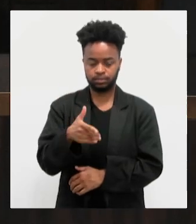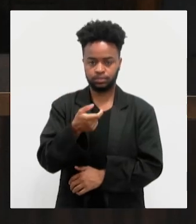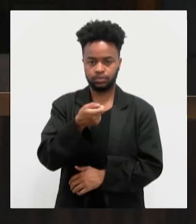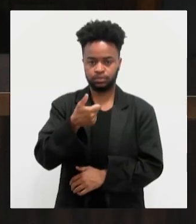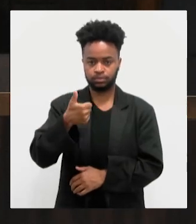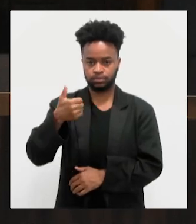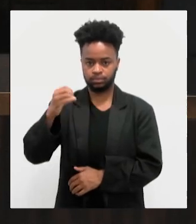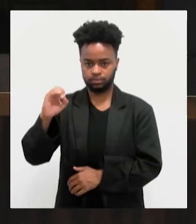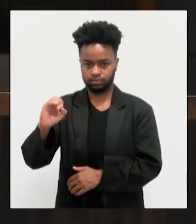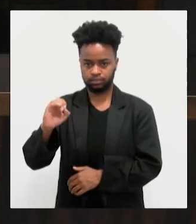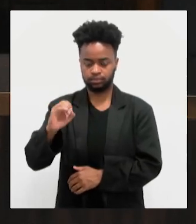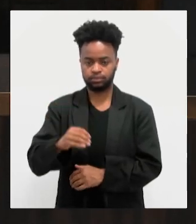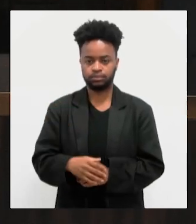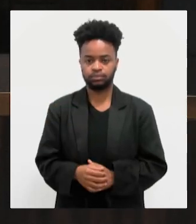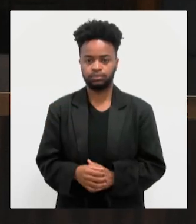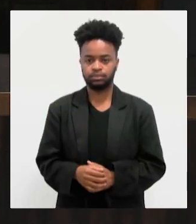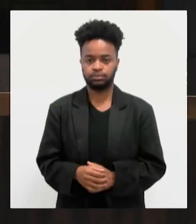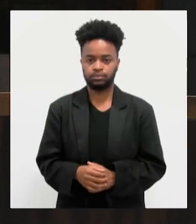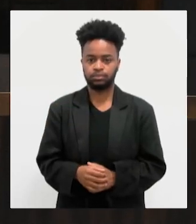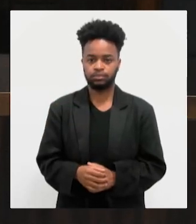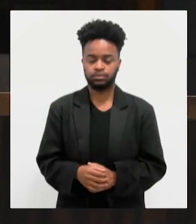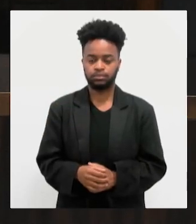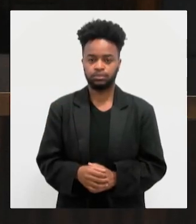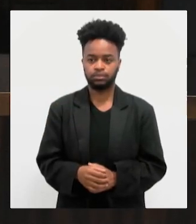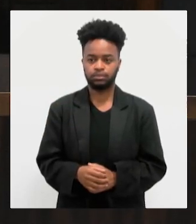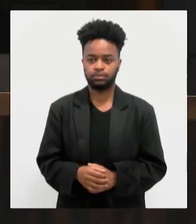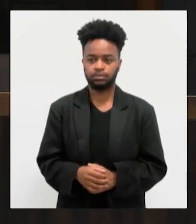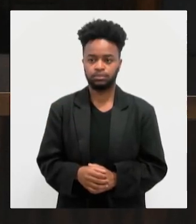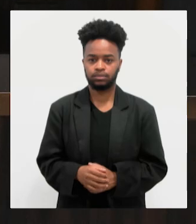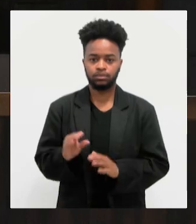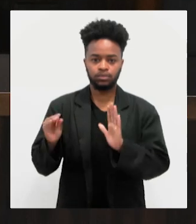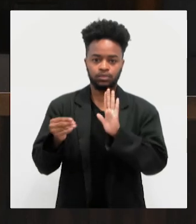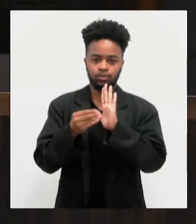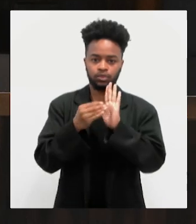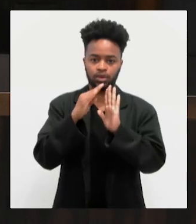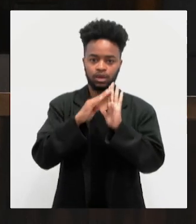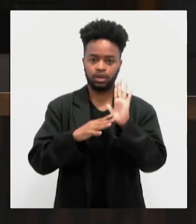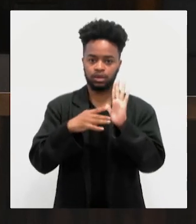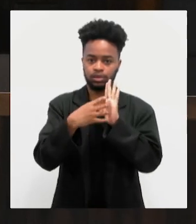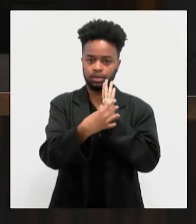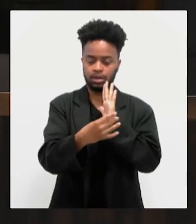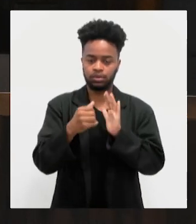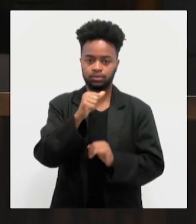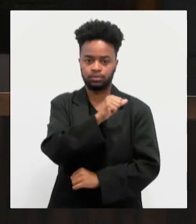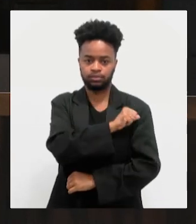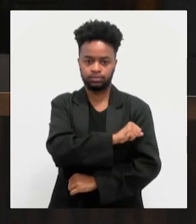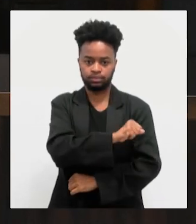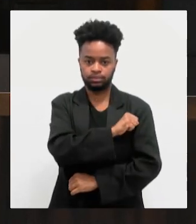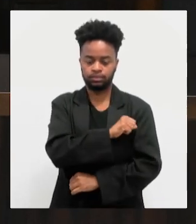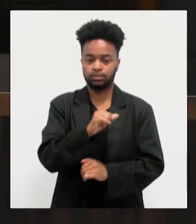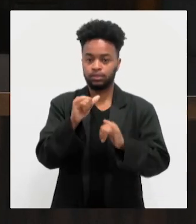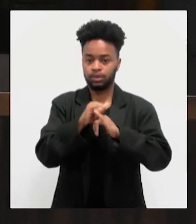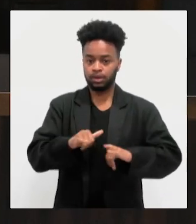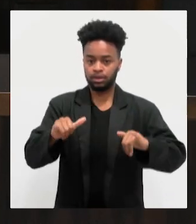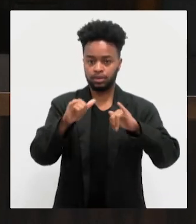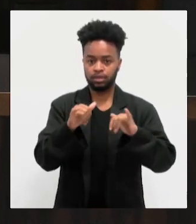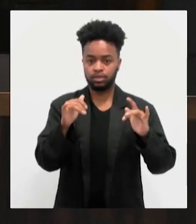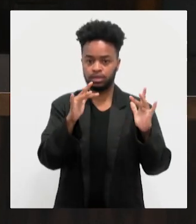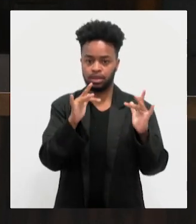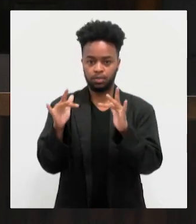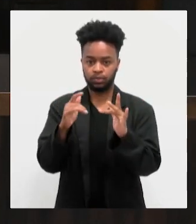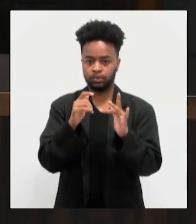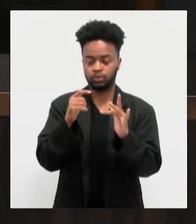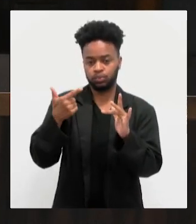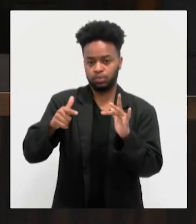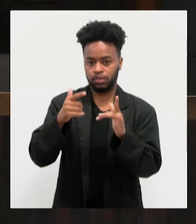5.645, de 6 de janeiro de 2010, para incluir no calendário oficial do Estado do Rio de Janeiro a campanha Namoro Sem